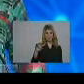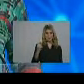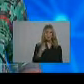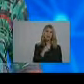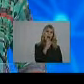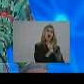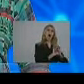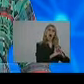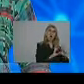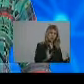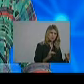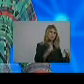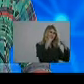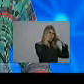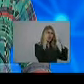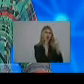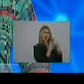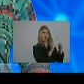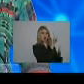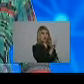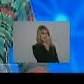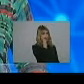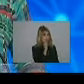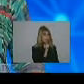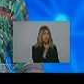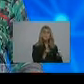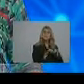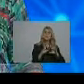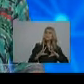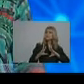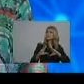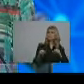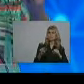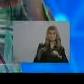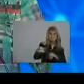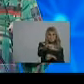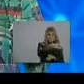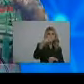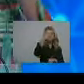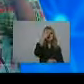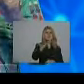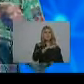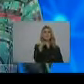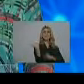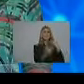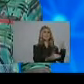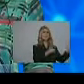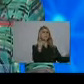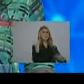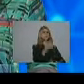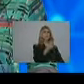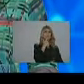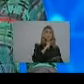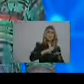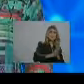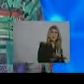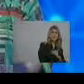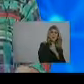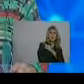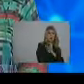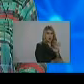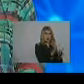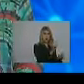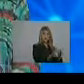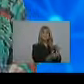autorizada a falar sobre a questão da violência contra a mulher. E a todas as pessoas que são assassinadas por discriminação e preconceito. A discussão